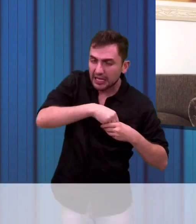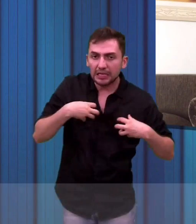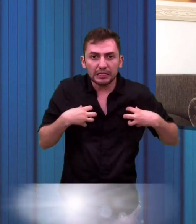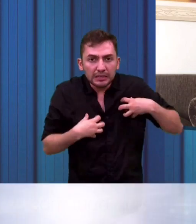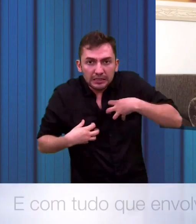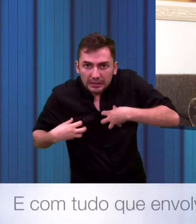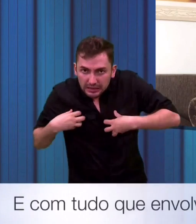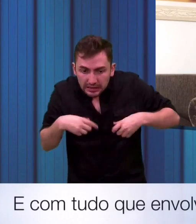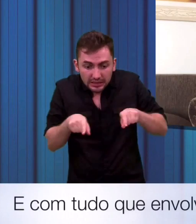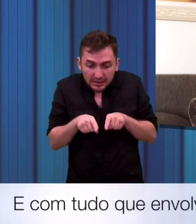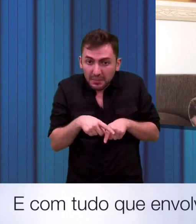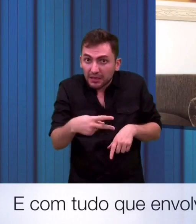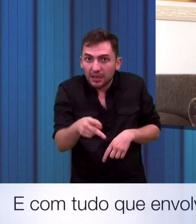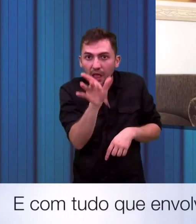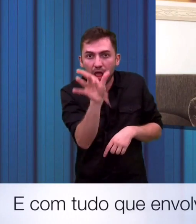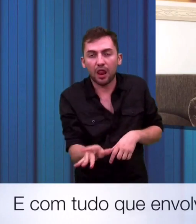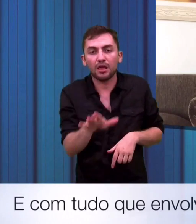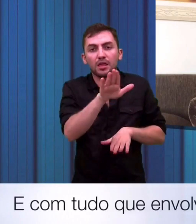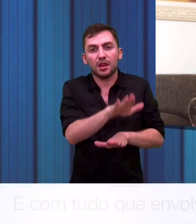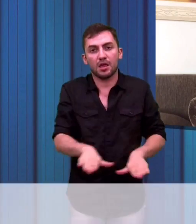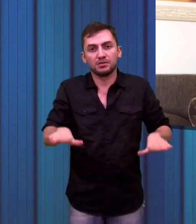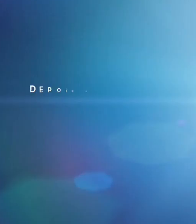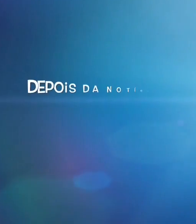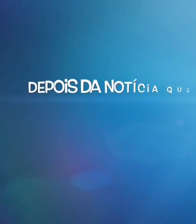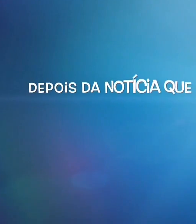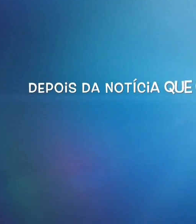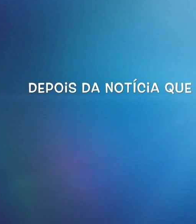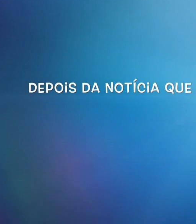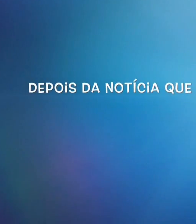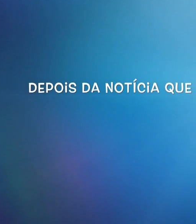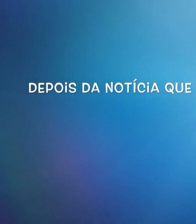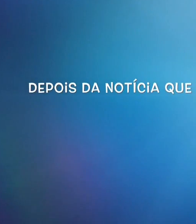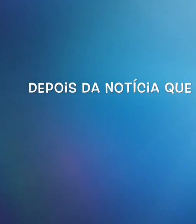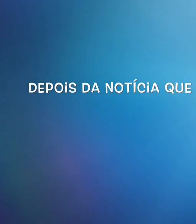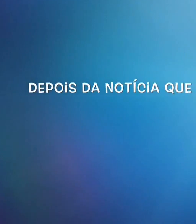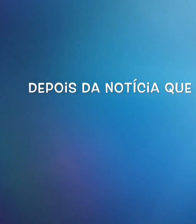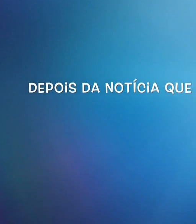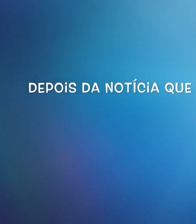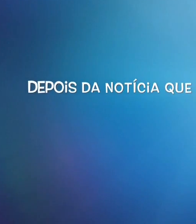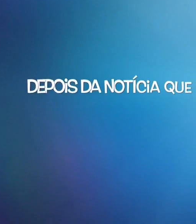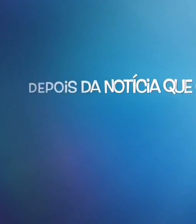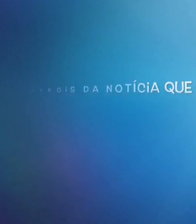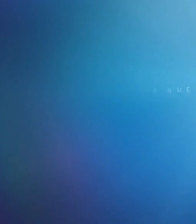a família. E com tudo que envolve a criança.